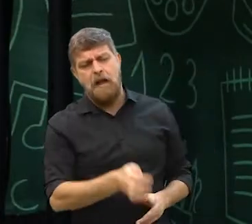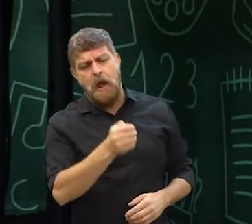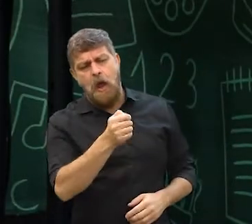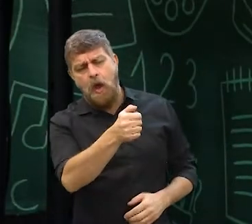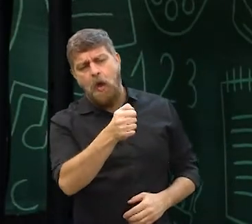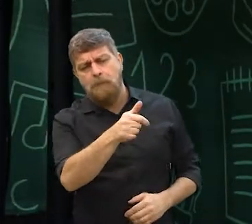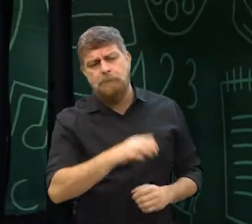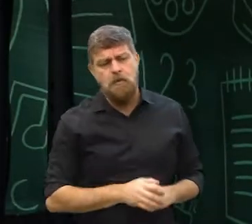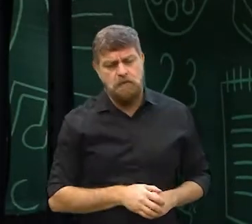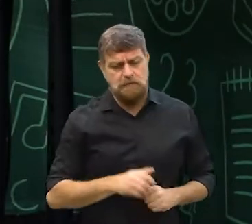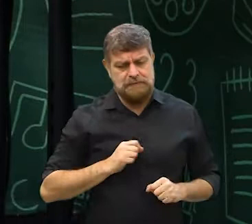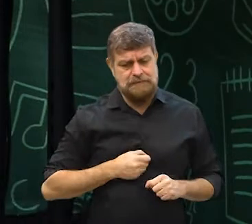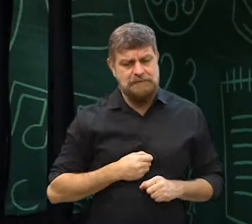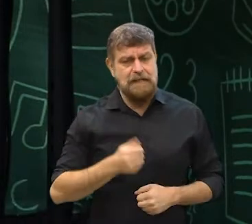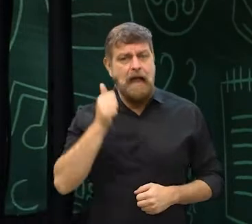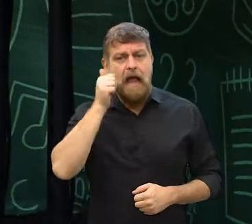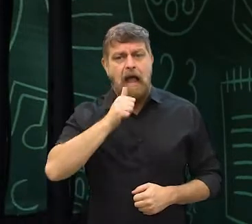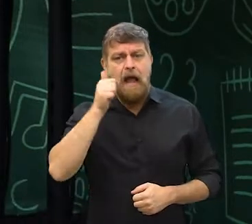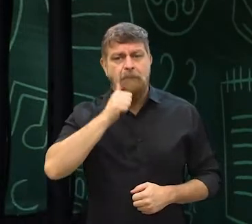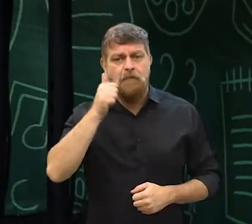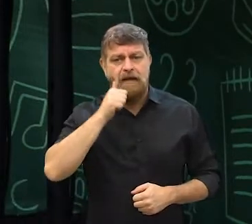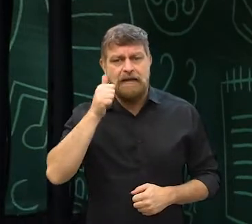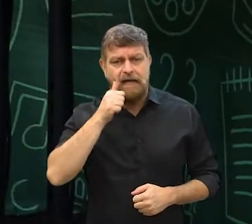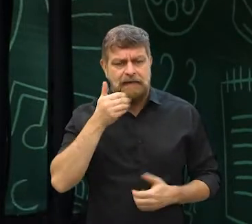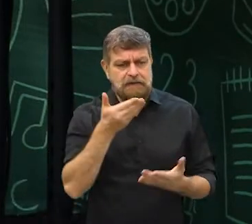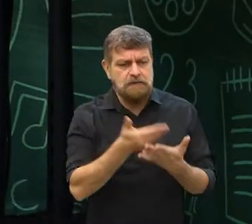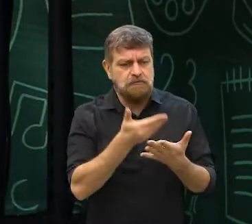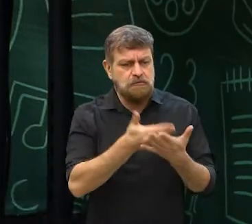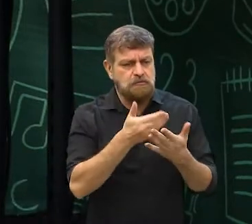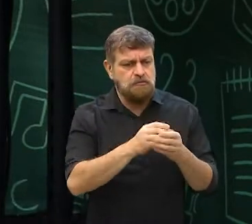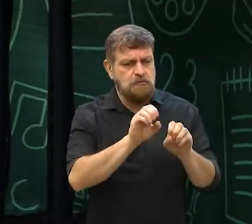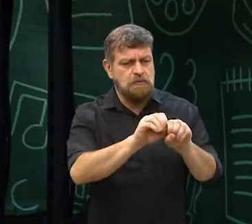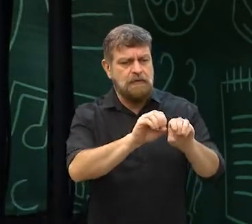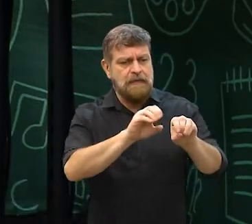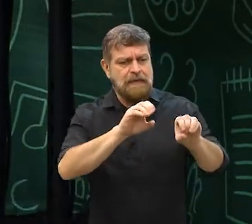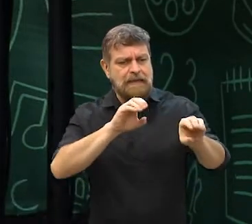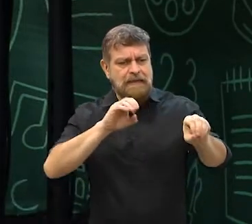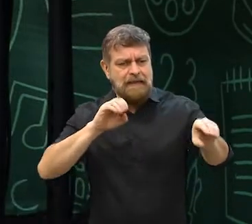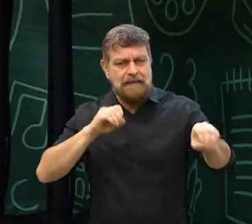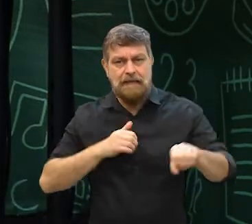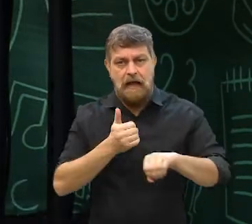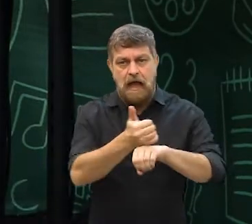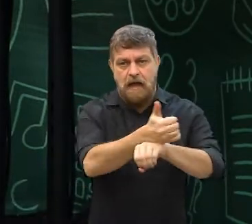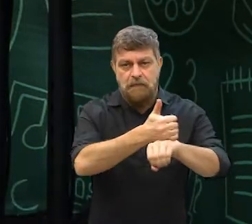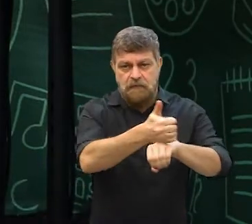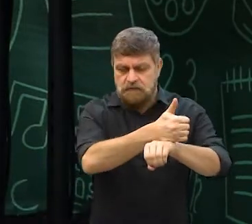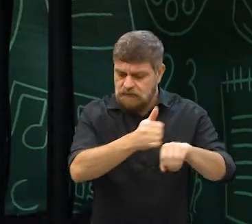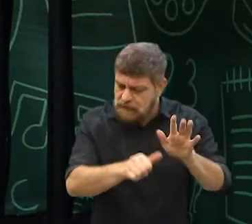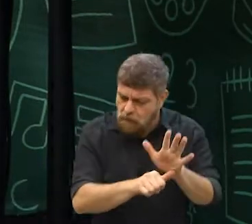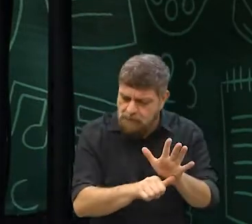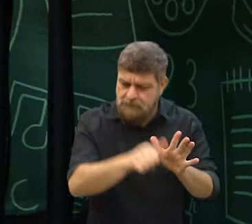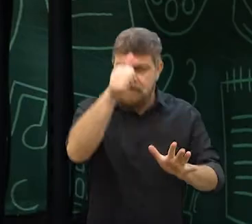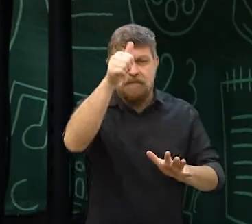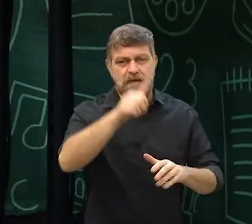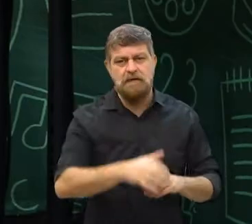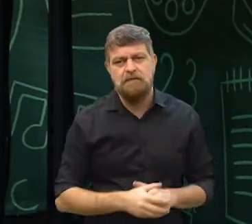situação, desse crescimento das mulheres na educação profissional, primeiramente,